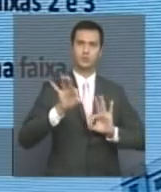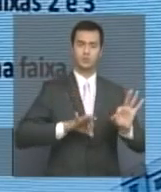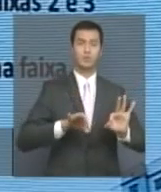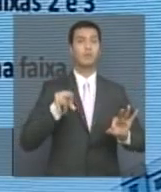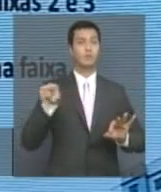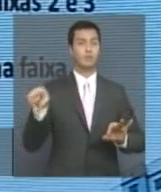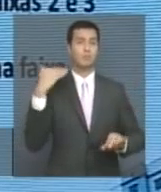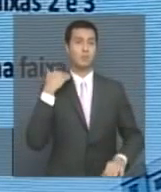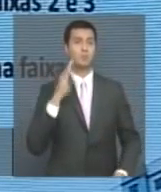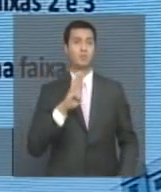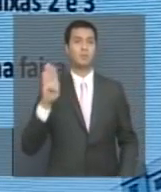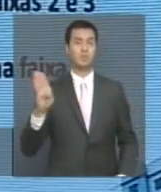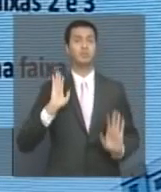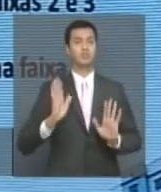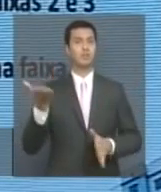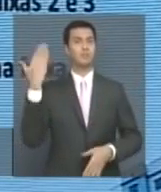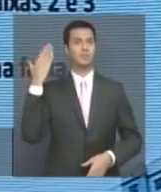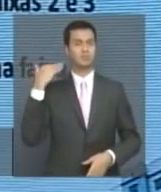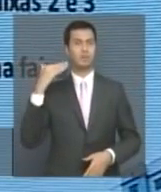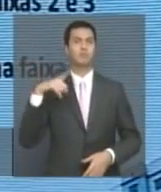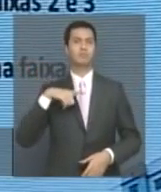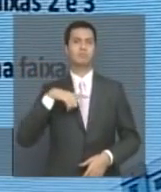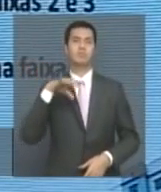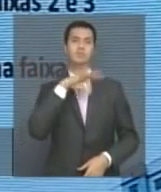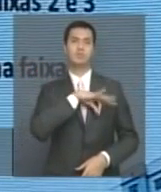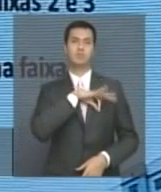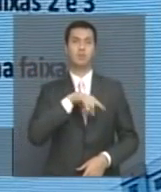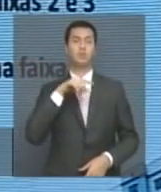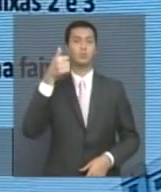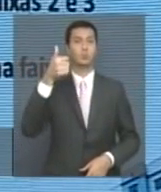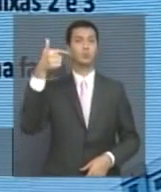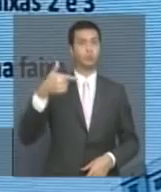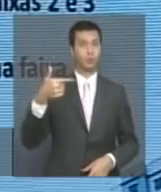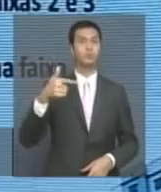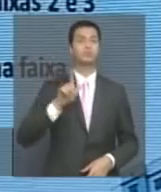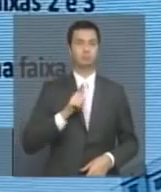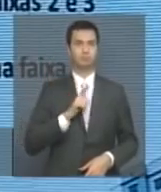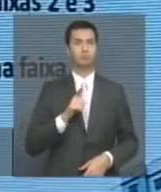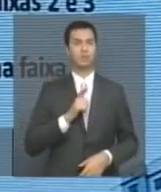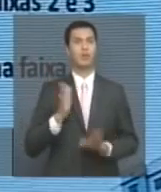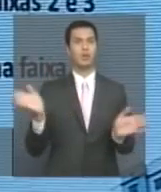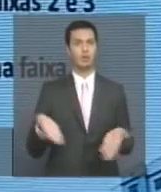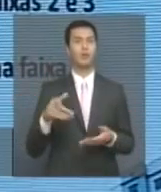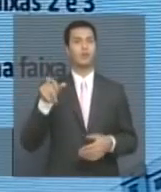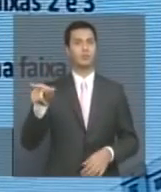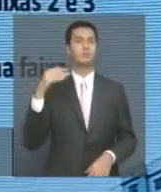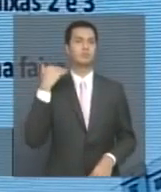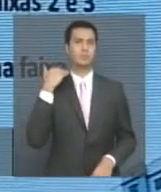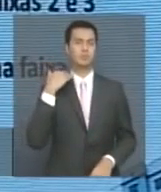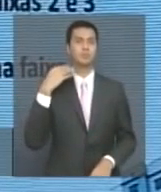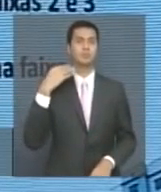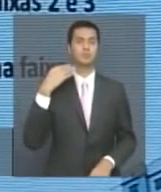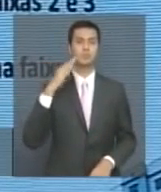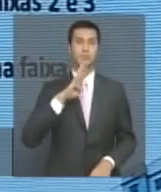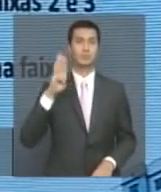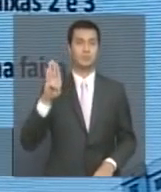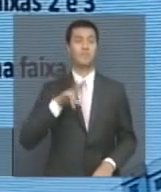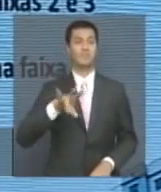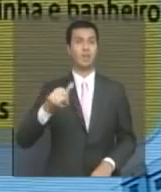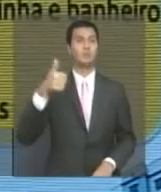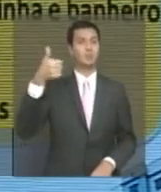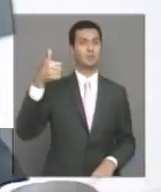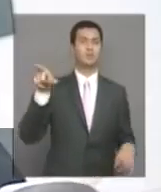financiamento nas faixas 2 e 3, e a partir de 2012 passará a operar, a atuar na faixa 1.